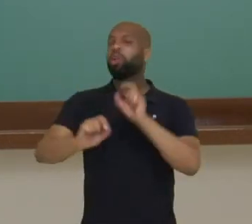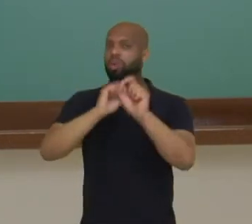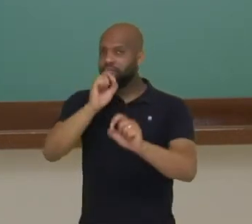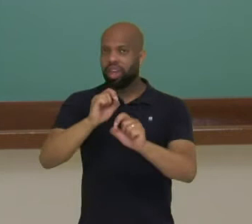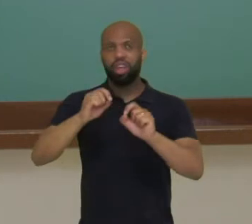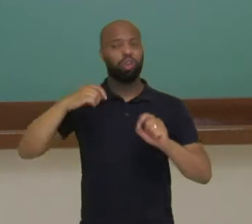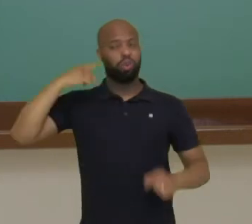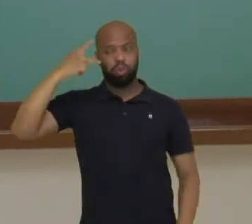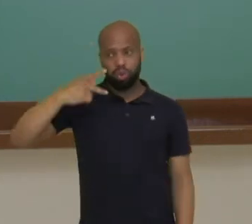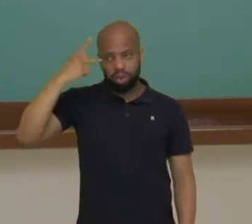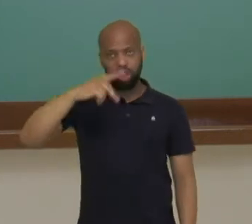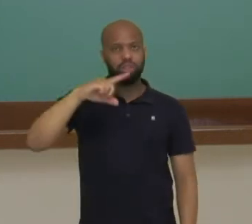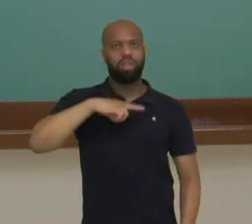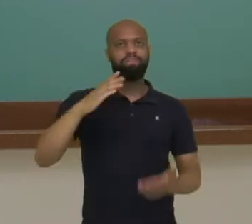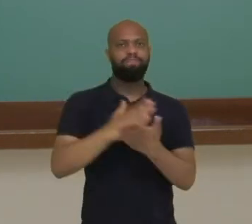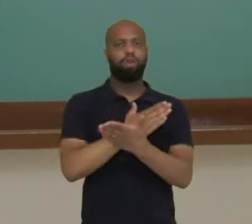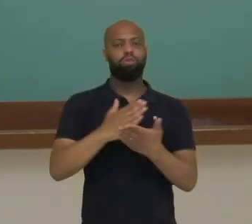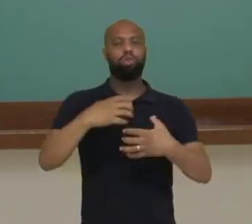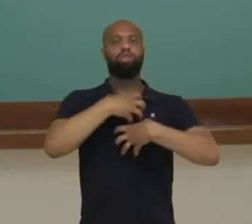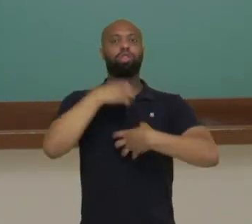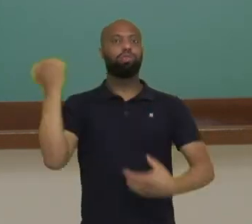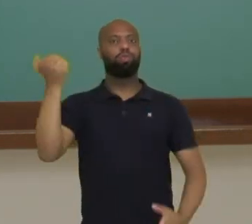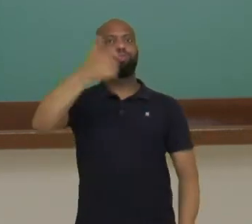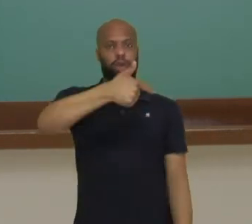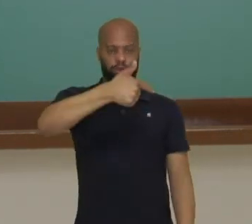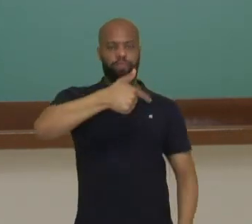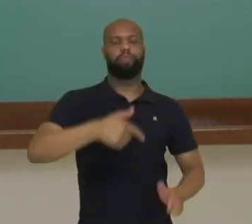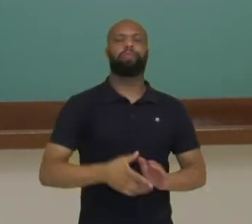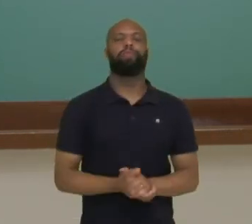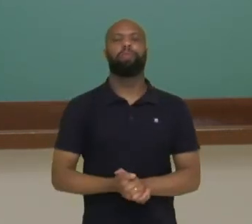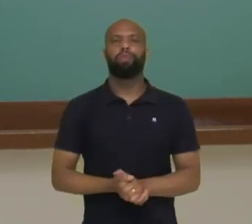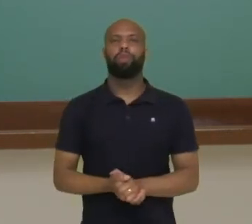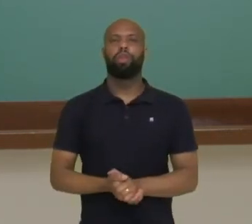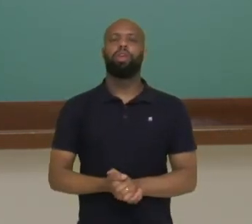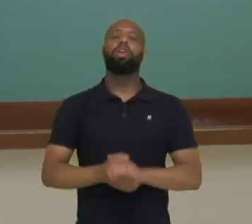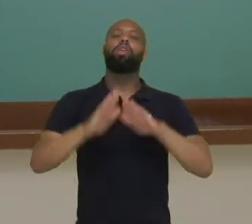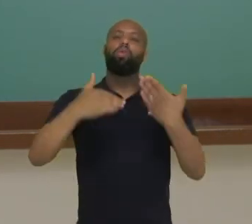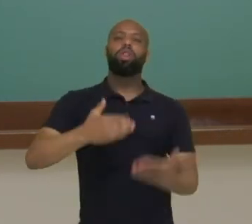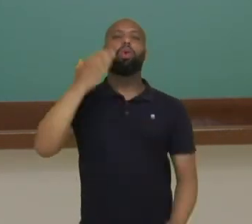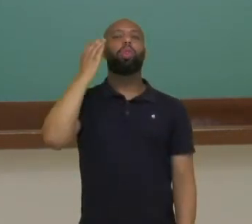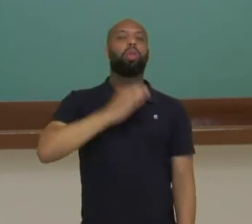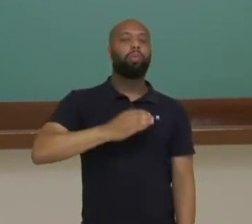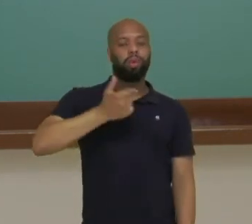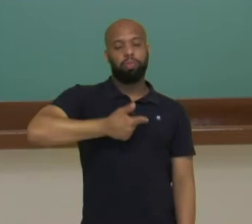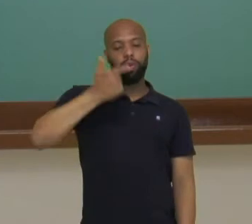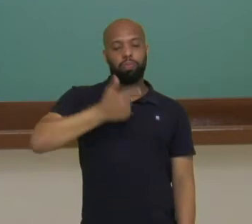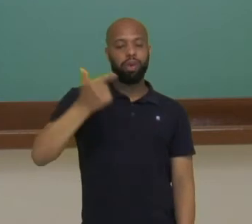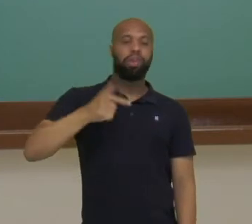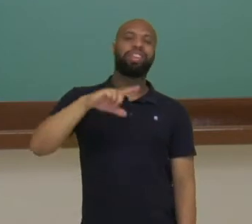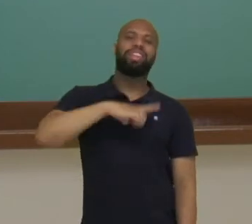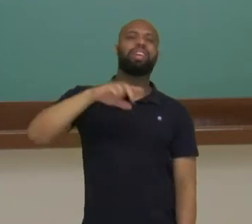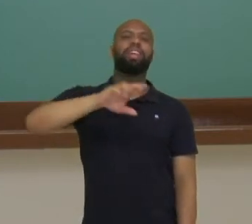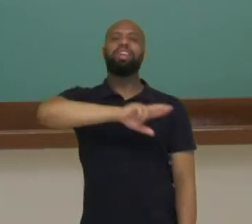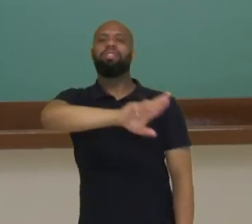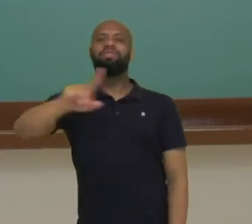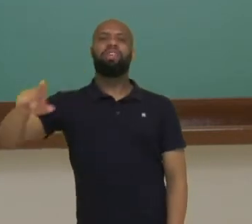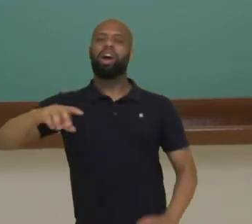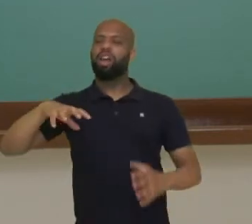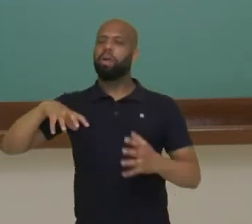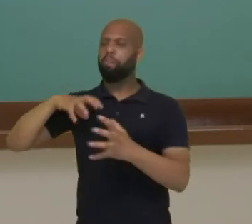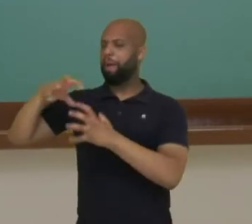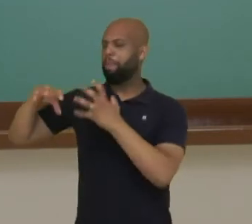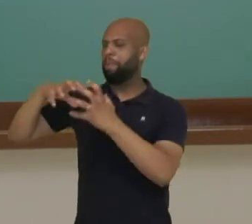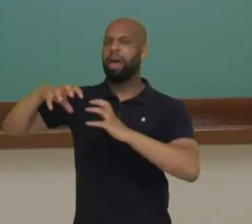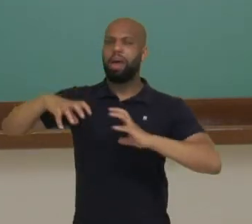ter algumas determinações maiores. Olha só, o Dom Pedro I ele vai enfrentar várias